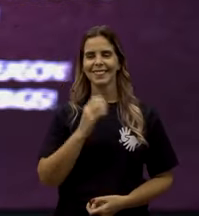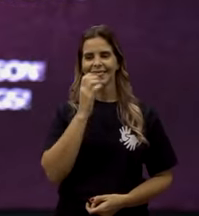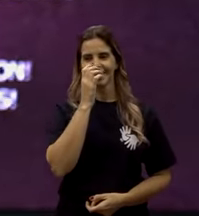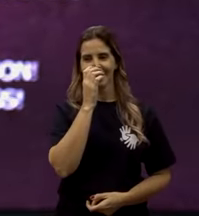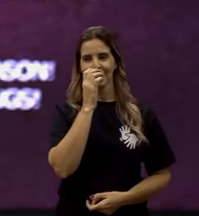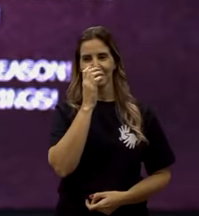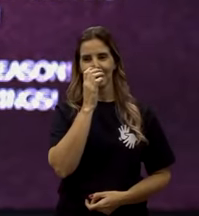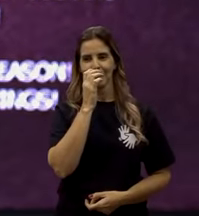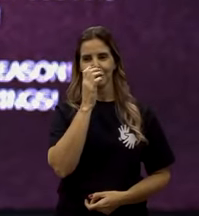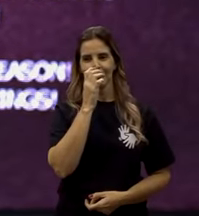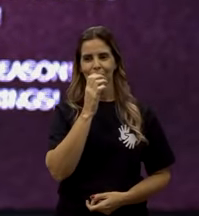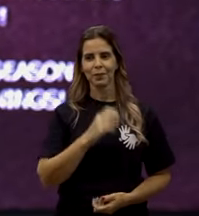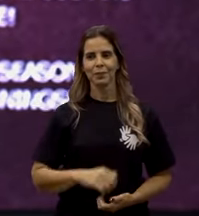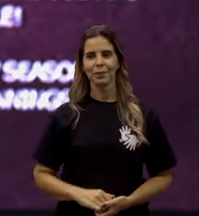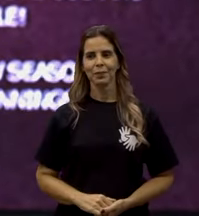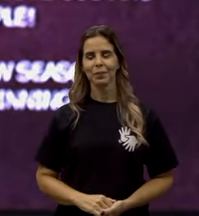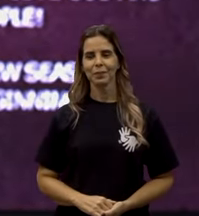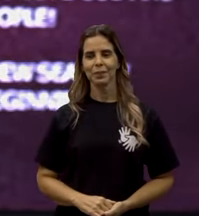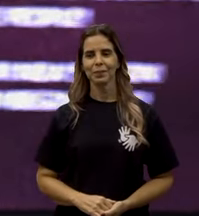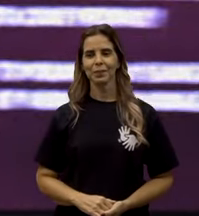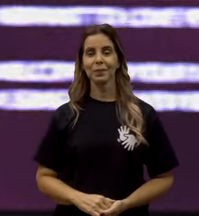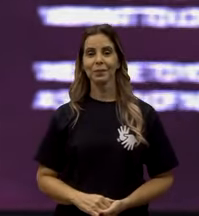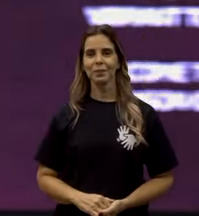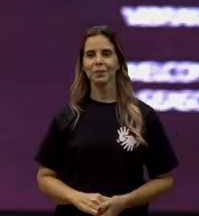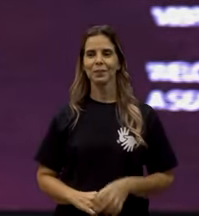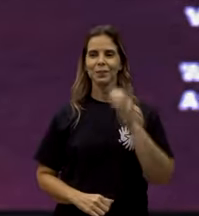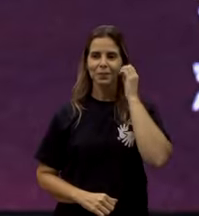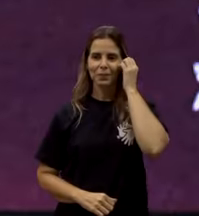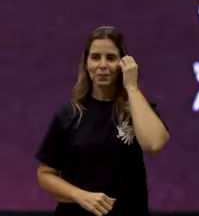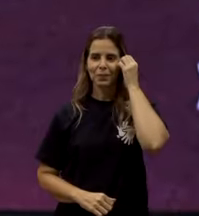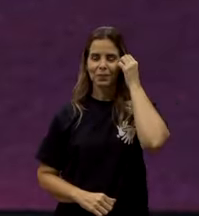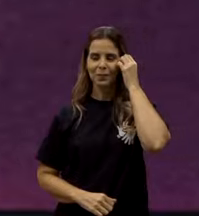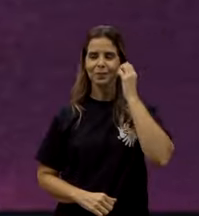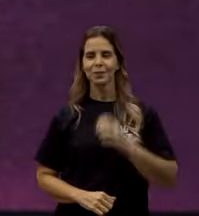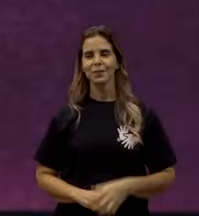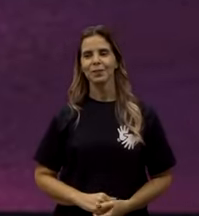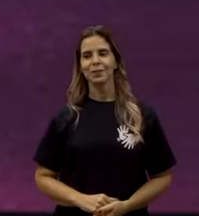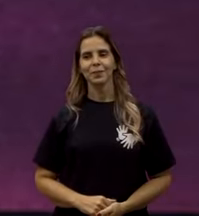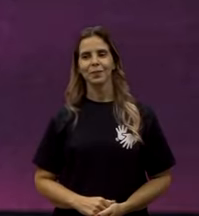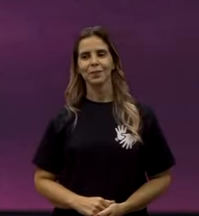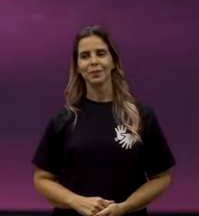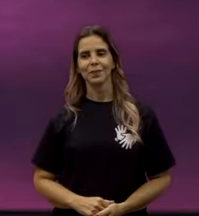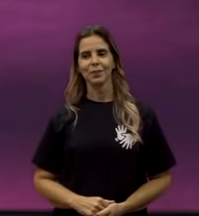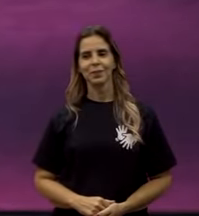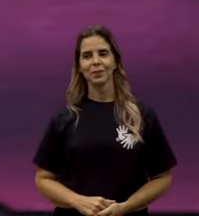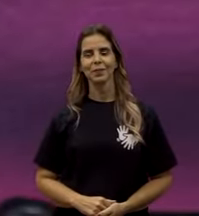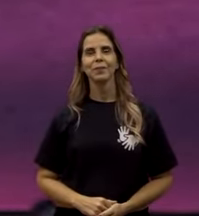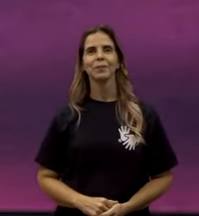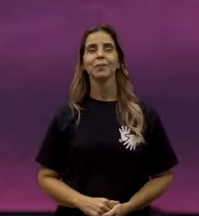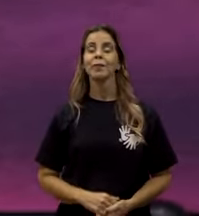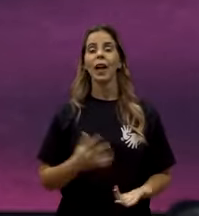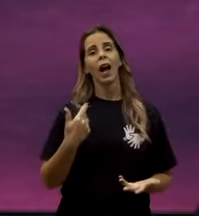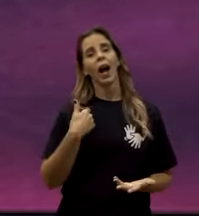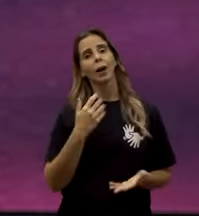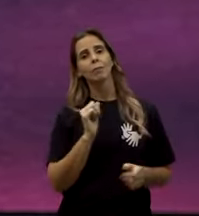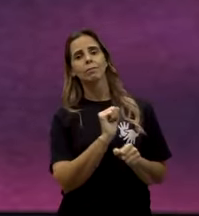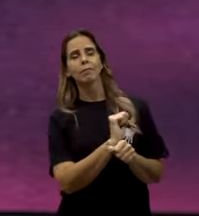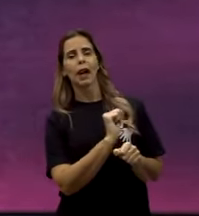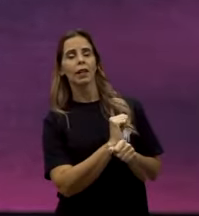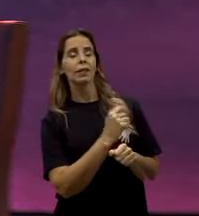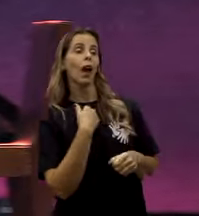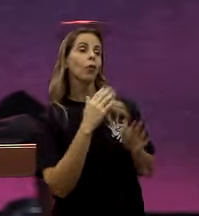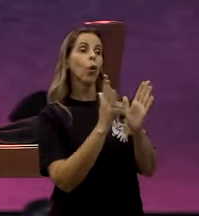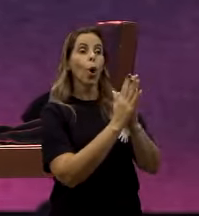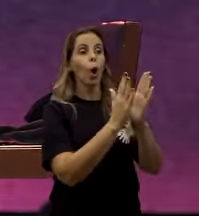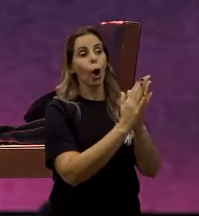vai preencher teu lugar rapaz vai preencher teu lugar moça para com essa mania de falar não irmã lá tá lá eu vou tá